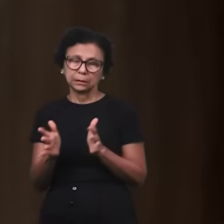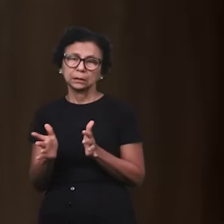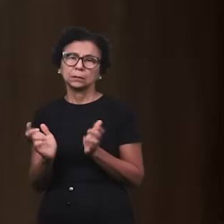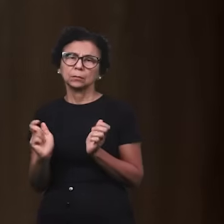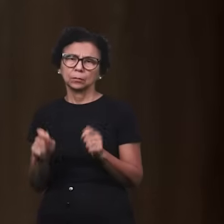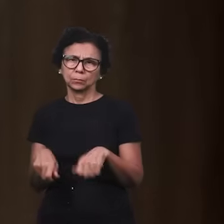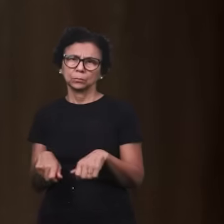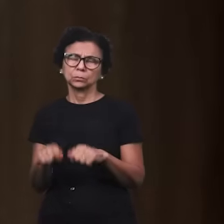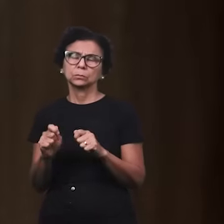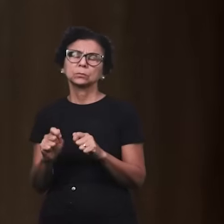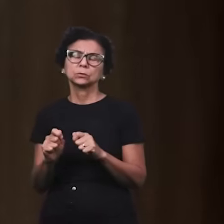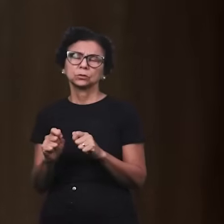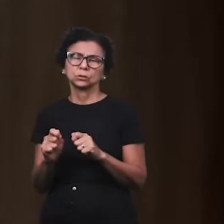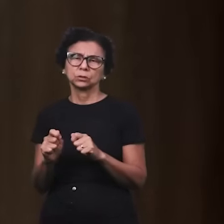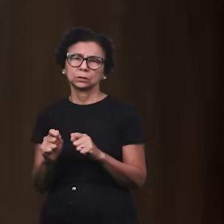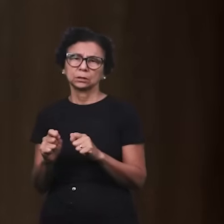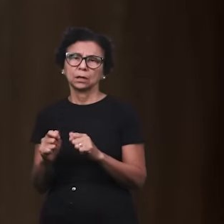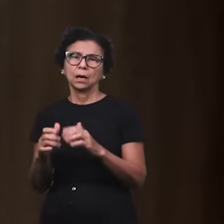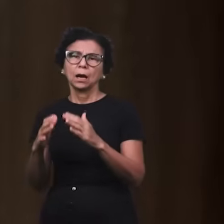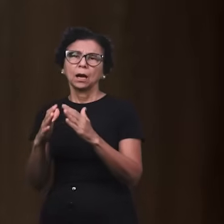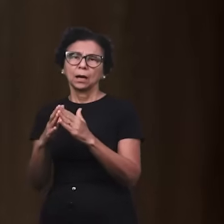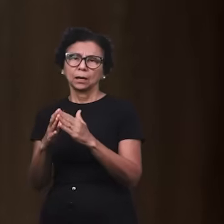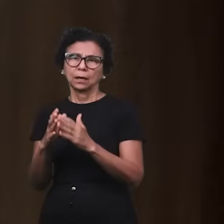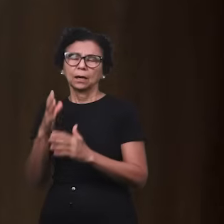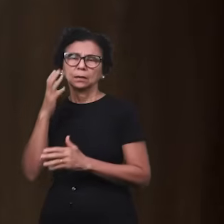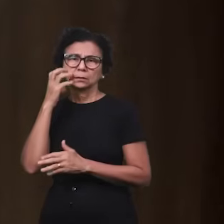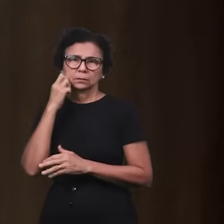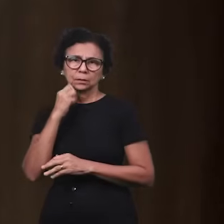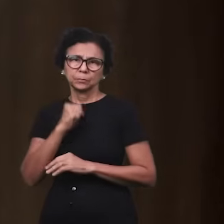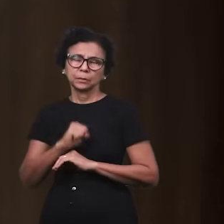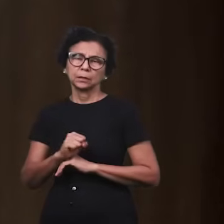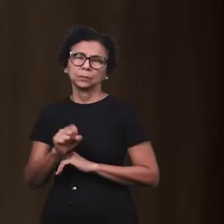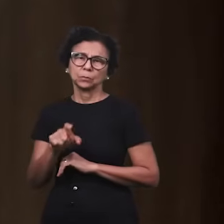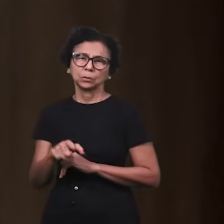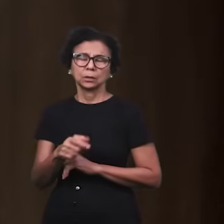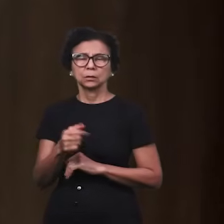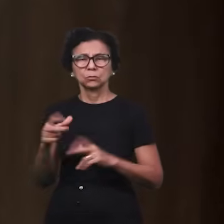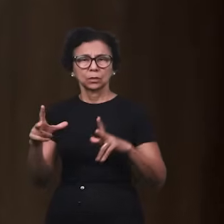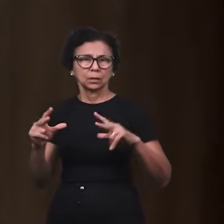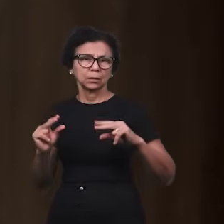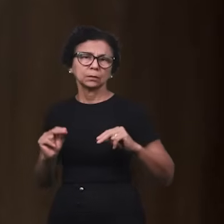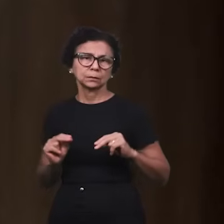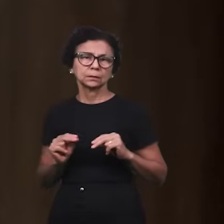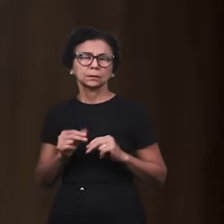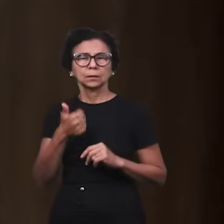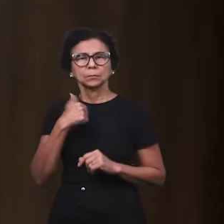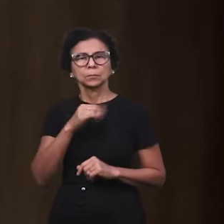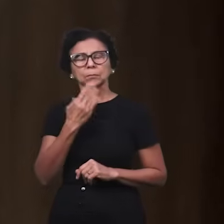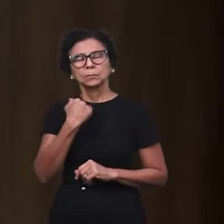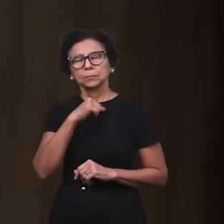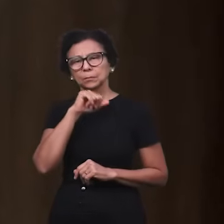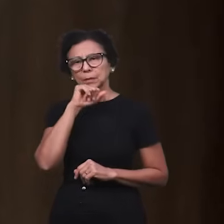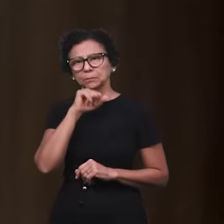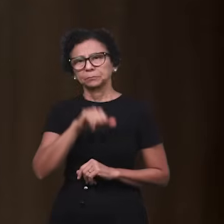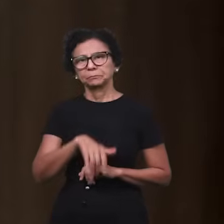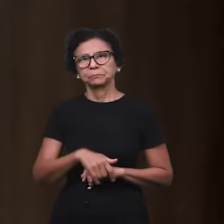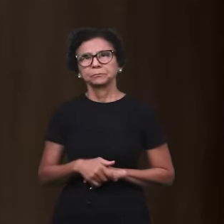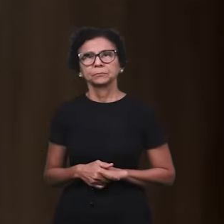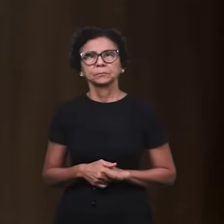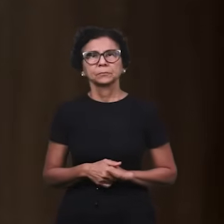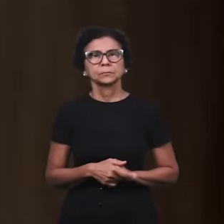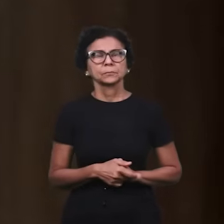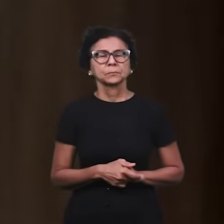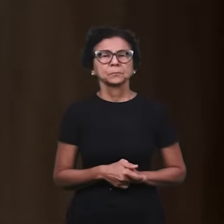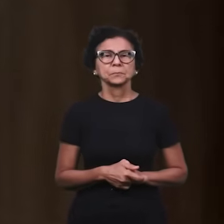ainda resgatar a casa que ele tinha recebido dos seus pais, porque ele tinha construído, que ele tinha edificado.